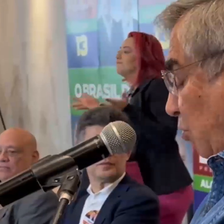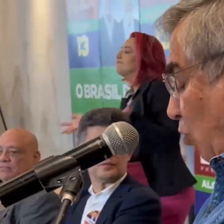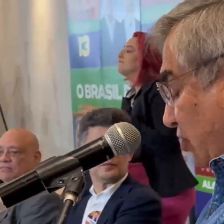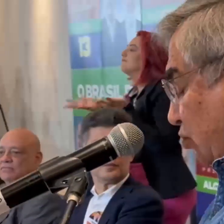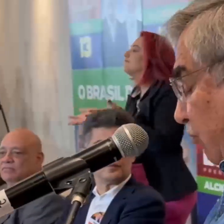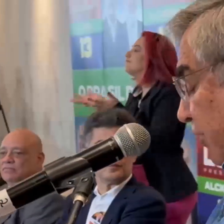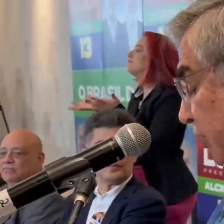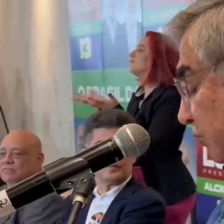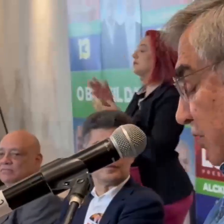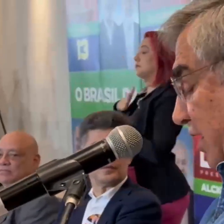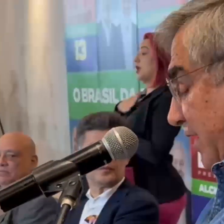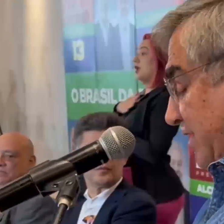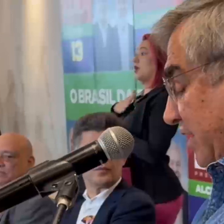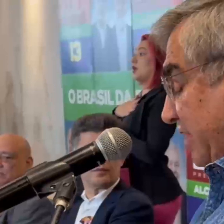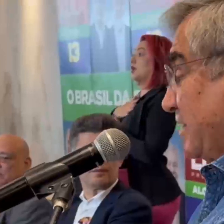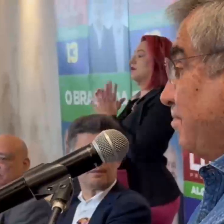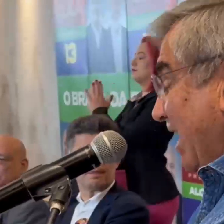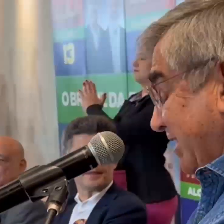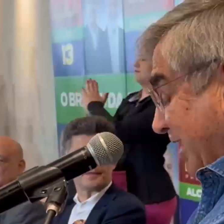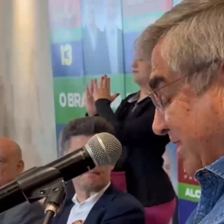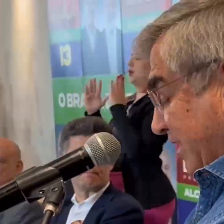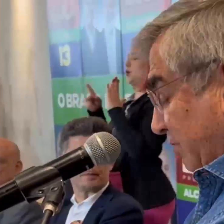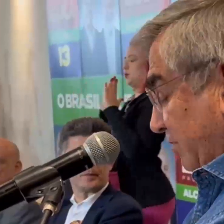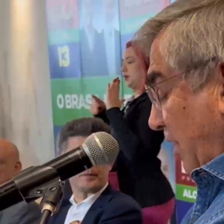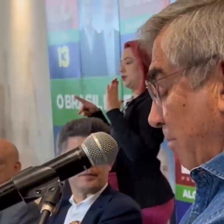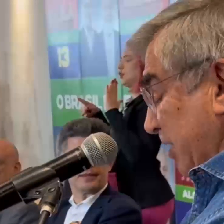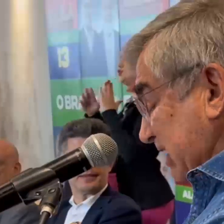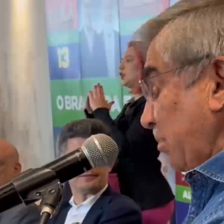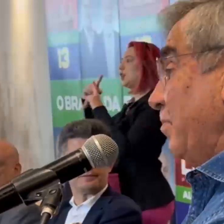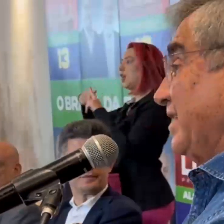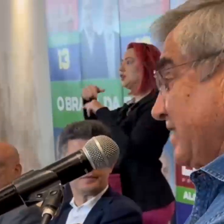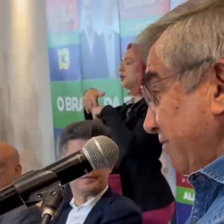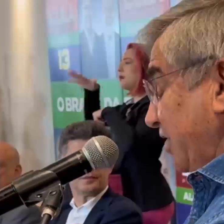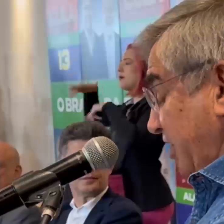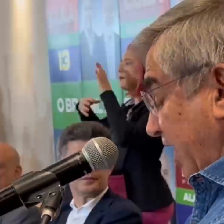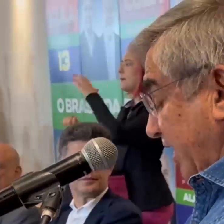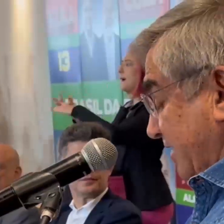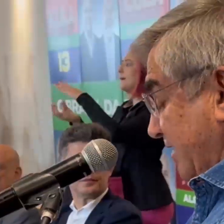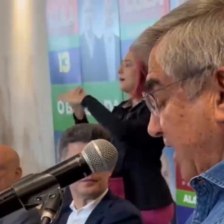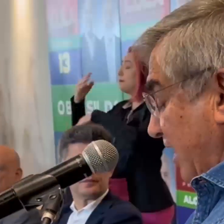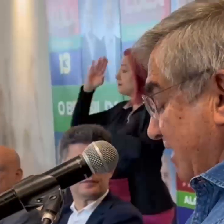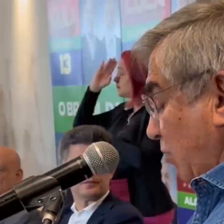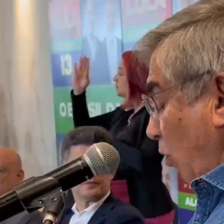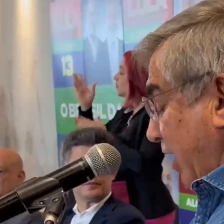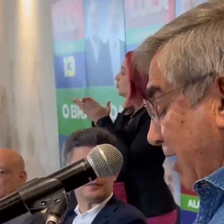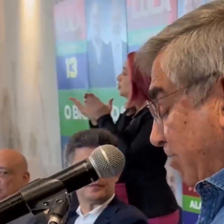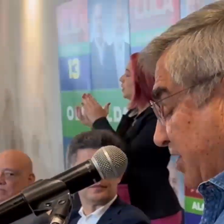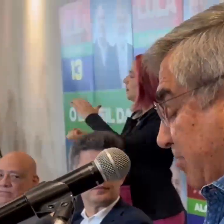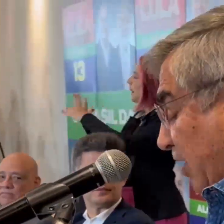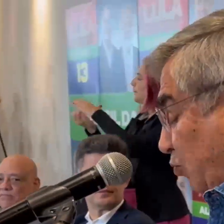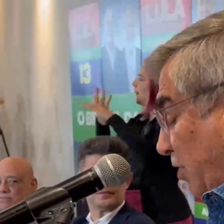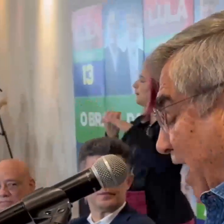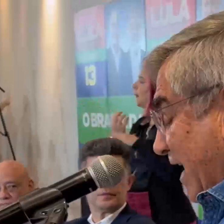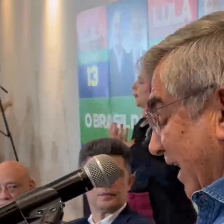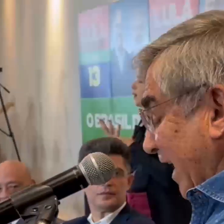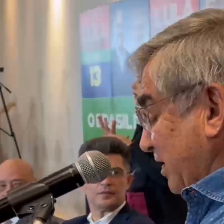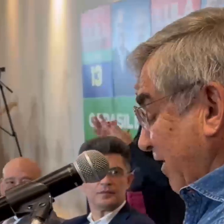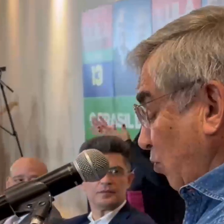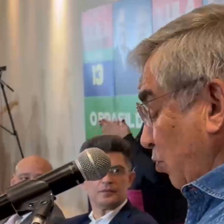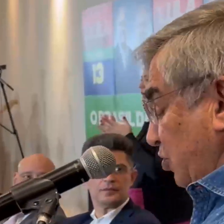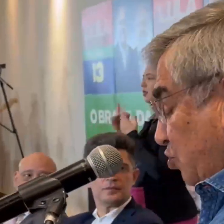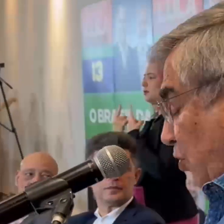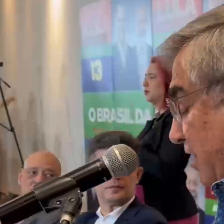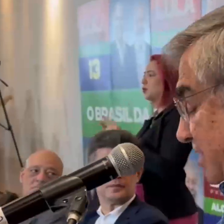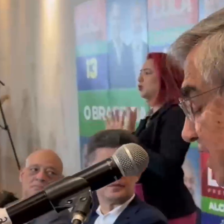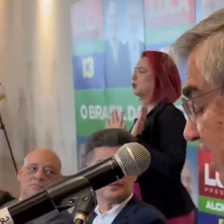foi no nosso governo que as igrejas mais cresceram Principalmente as evangélicas se em qualquer impedimento e até